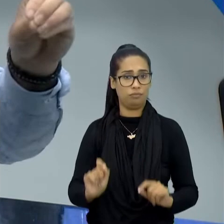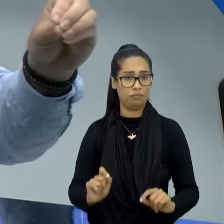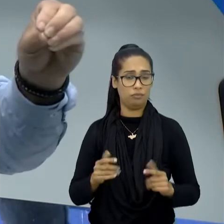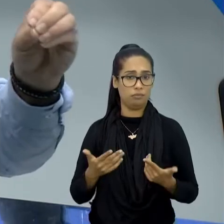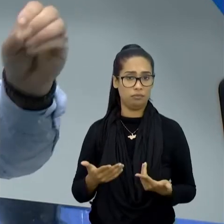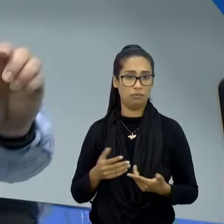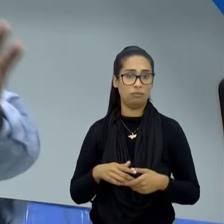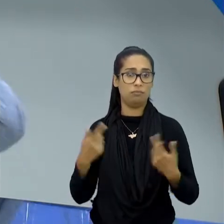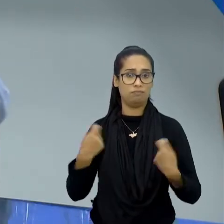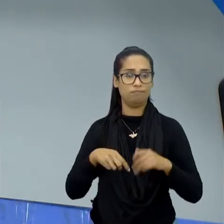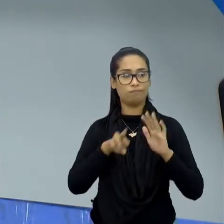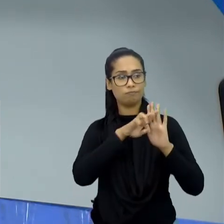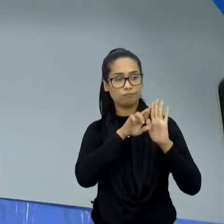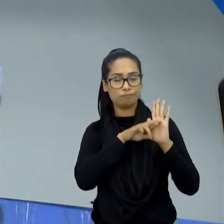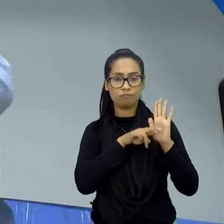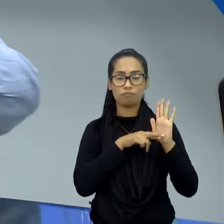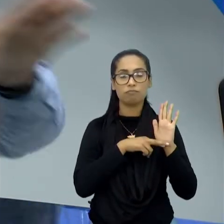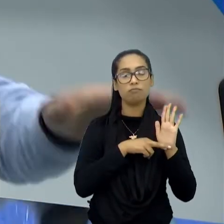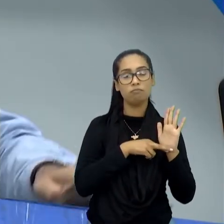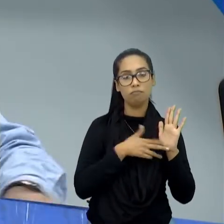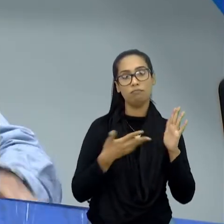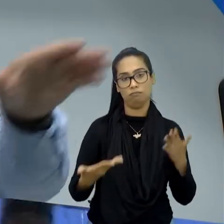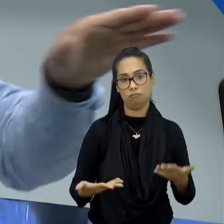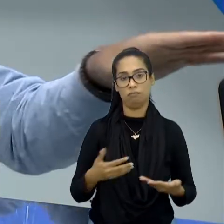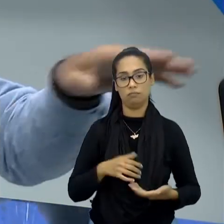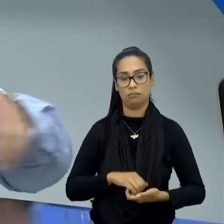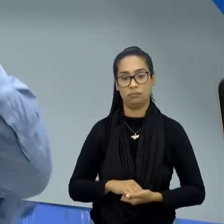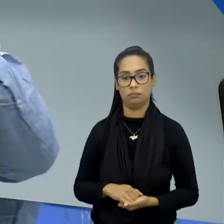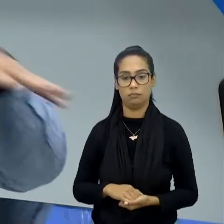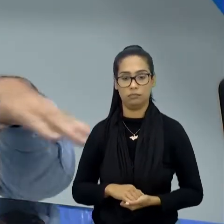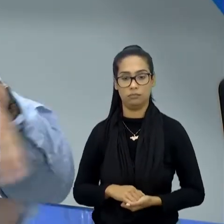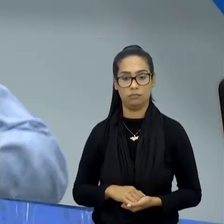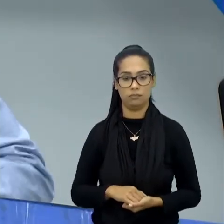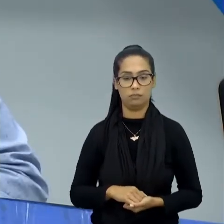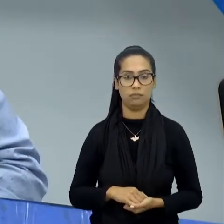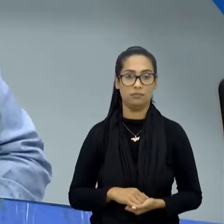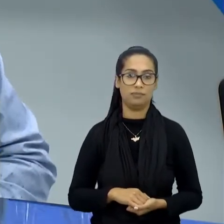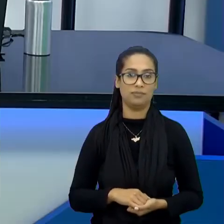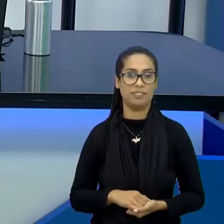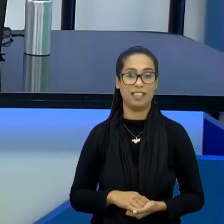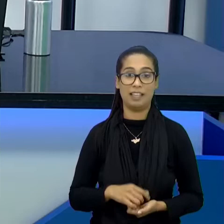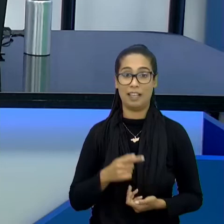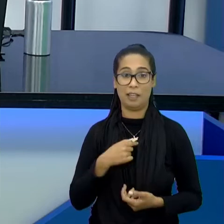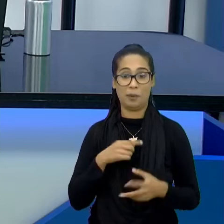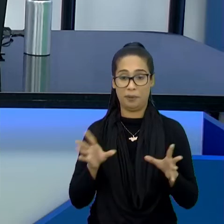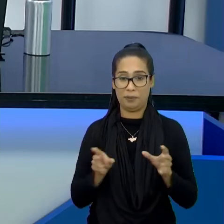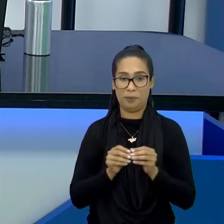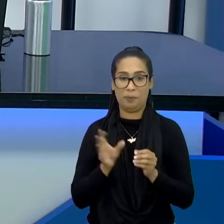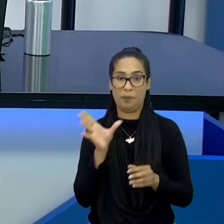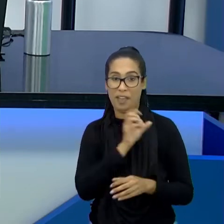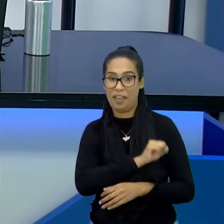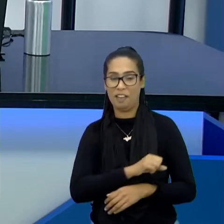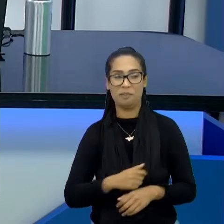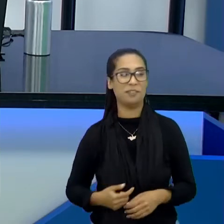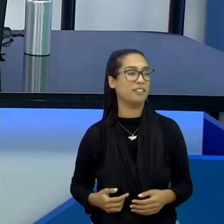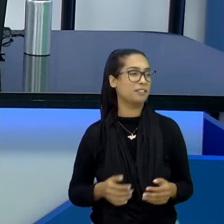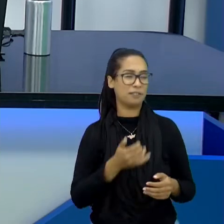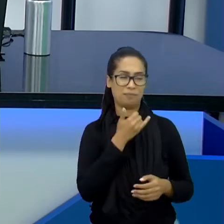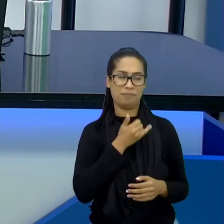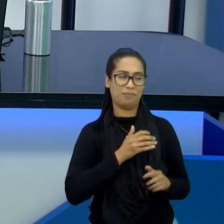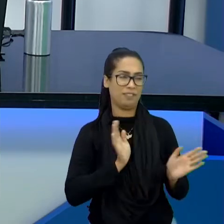esse manualzinho. E, para finalizar de vez, senão a Mafê vai desligar meu microfone. Não, aqui. por favor, eu estou aprendendo muito com você